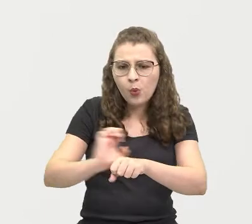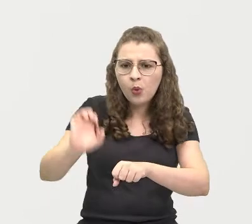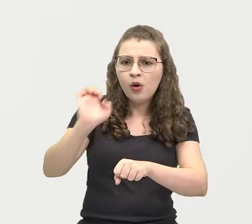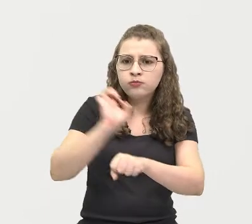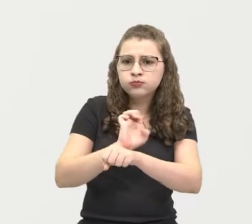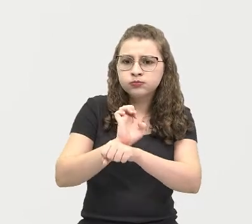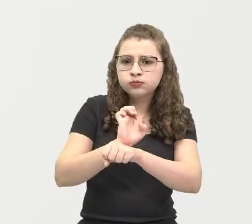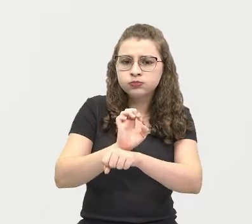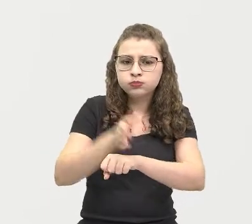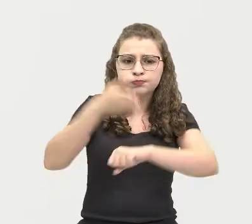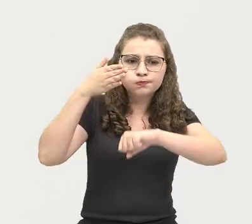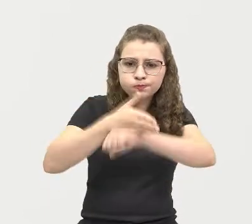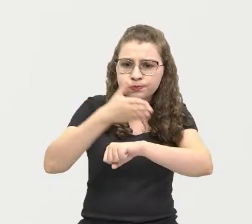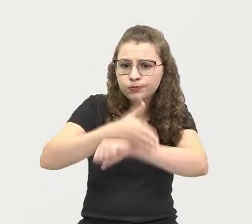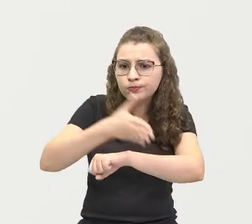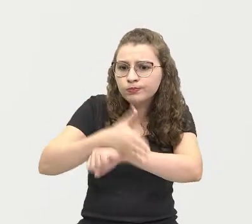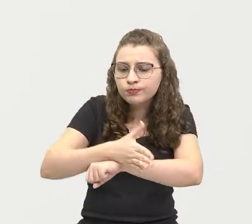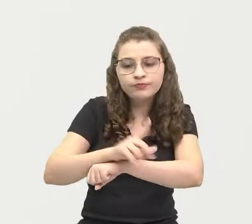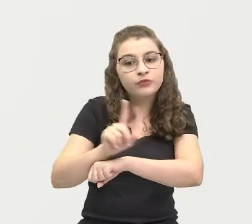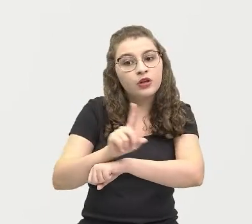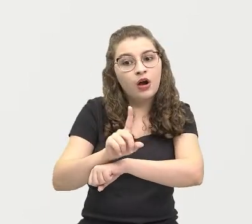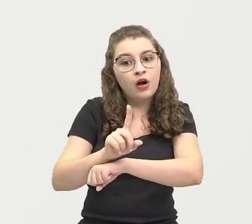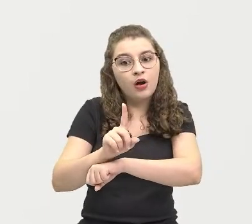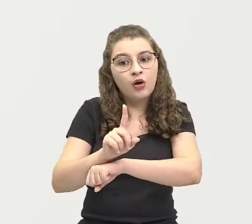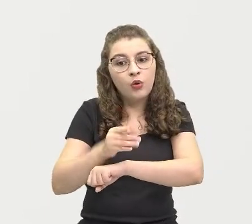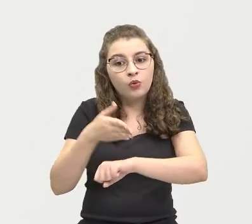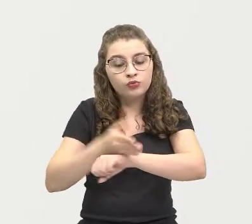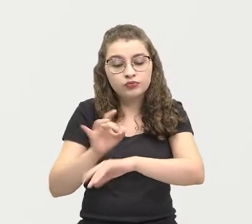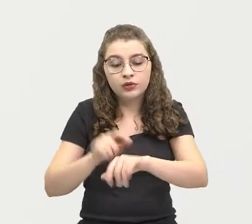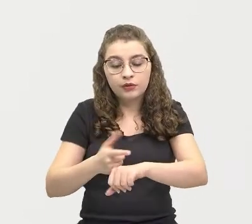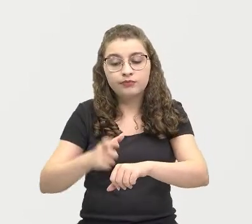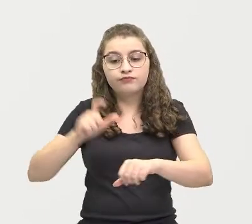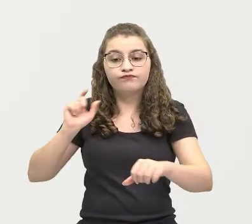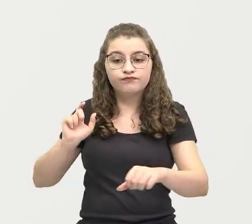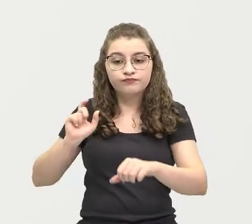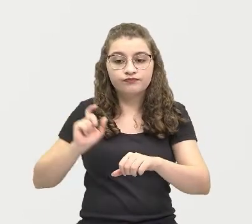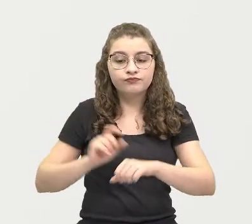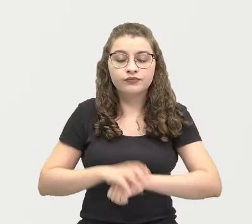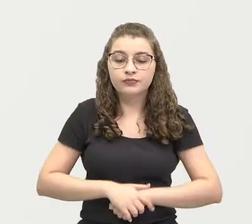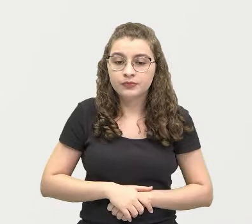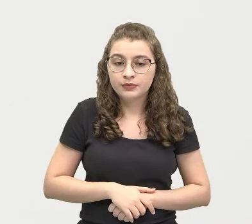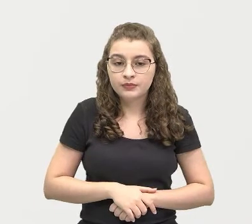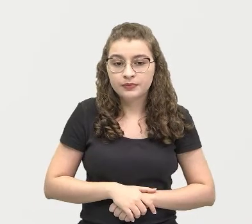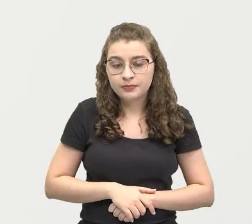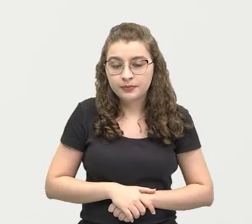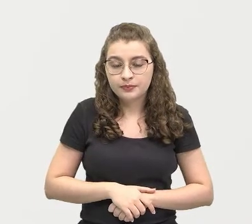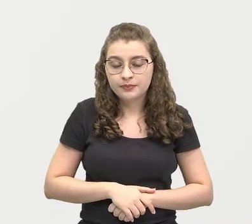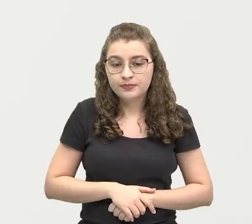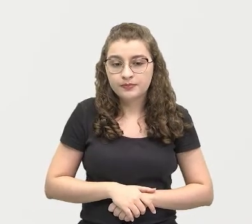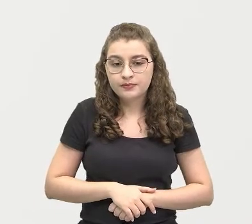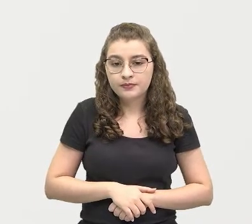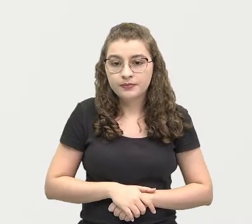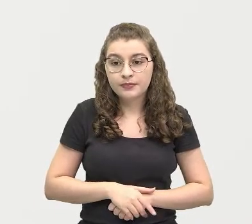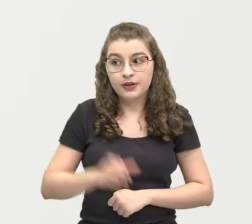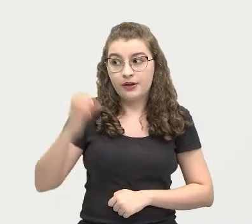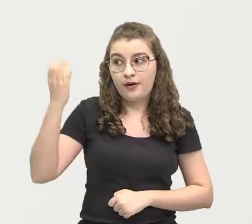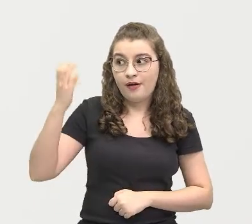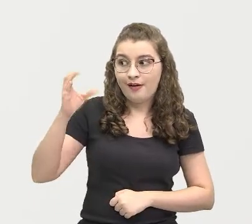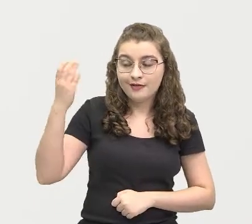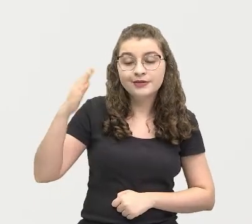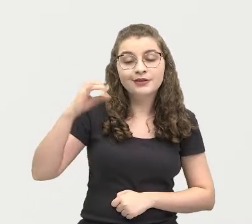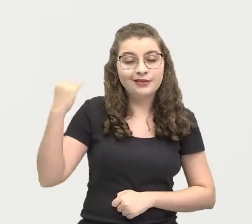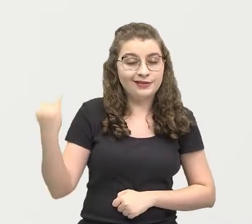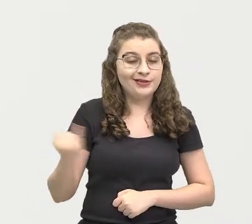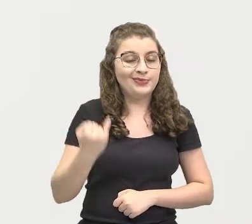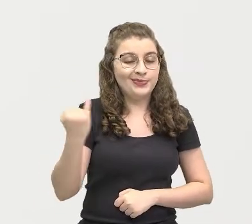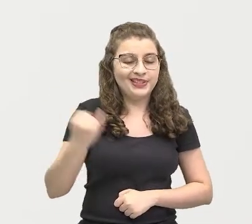se envolvia ali na economia. Então, tudo isso era o pensamento da época, né? A ciência que era